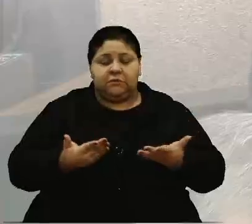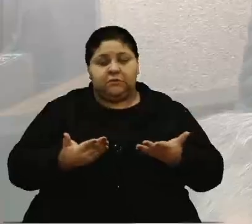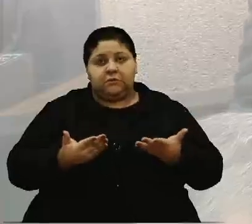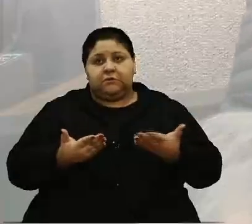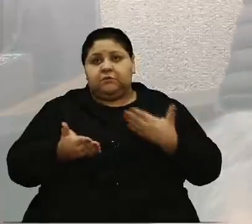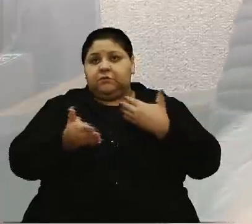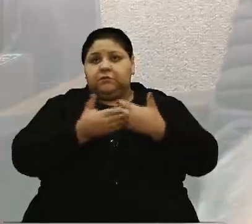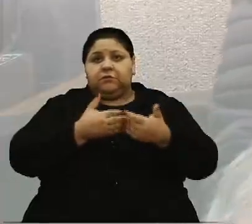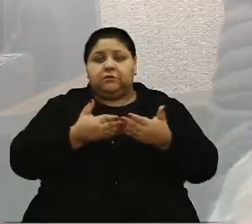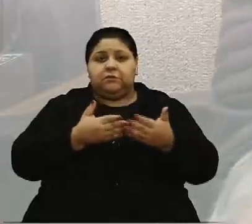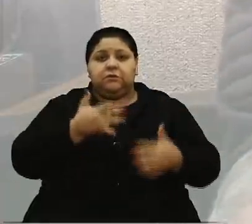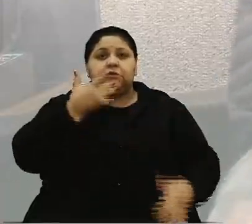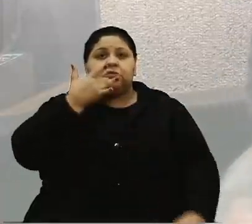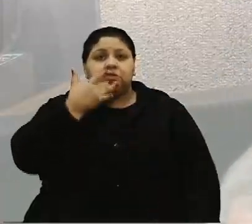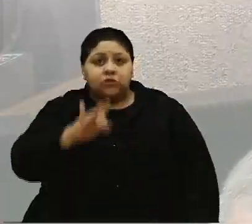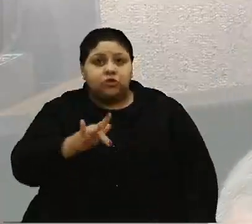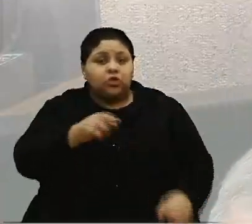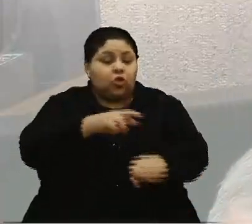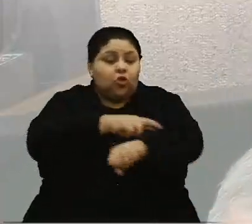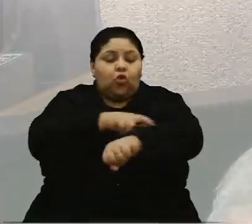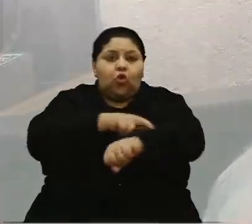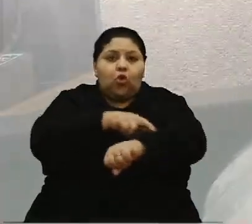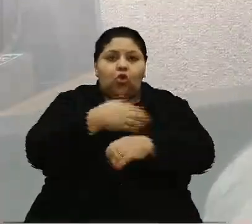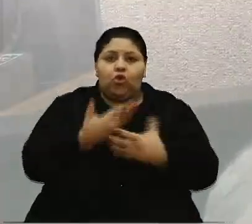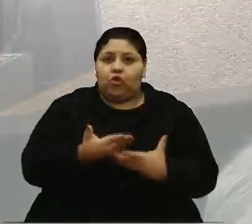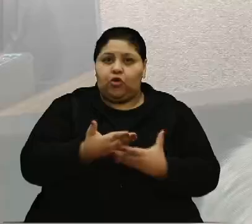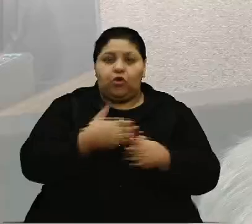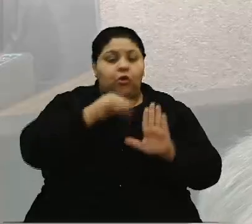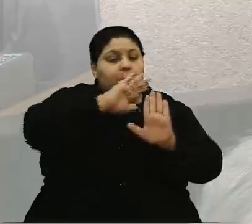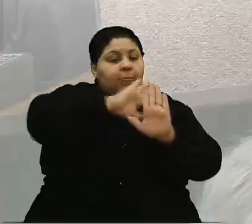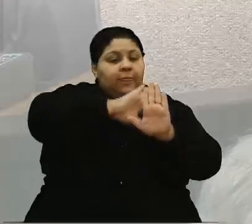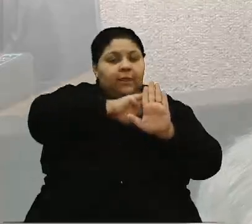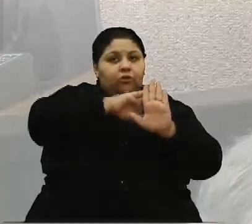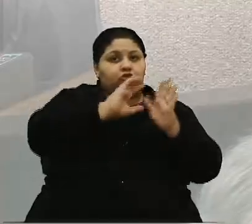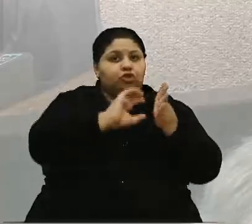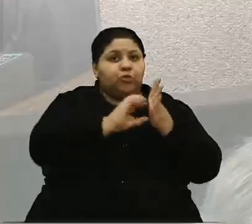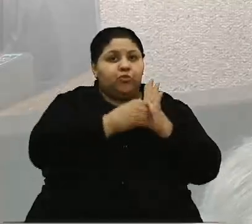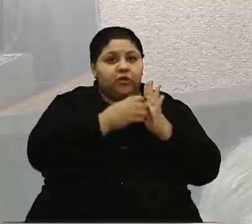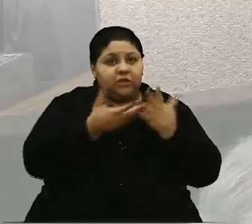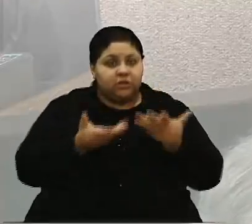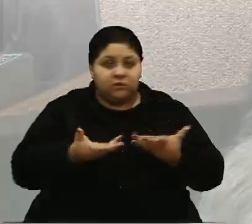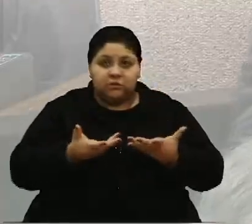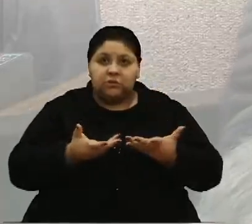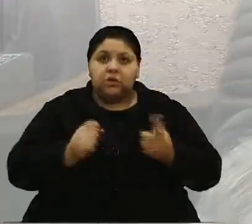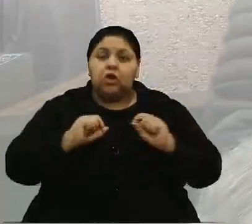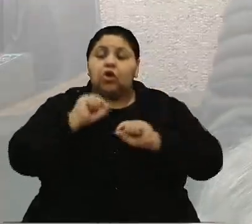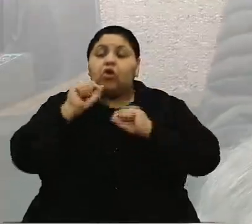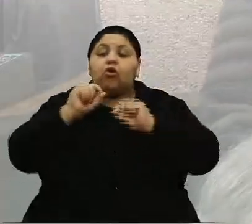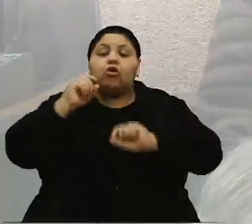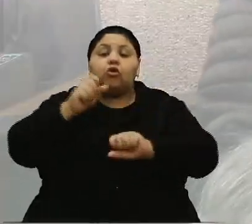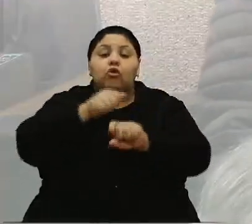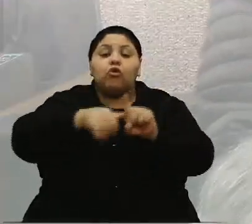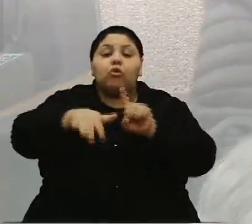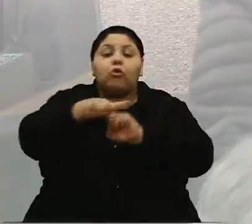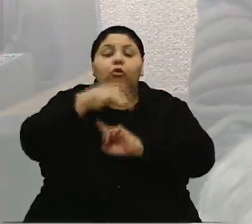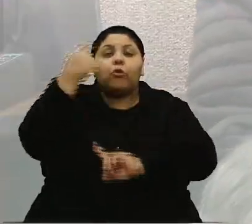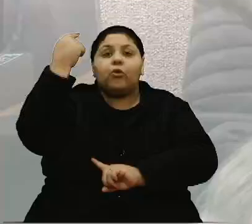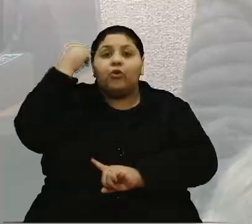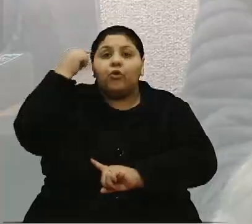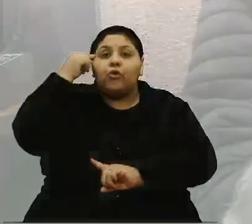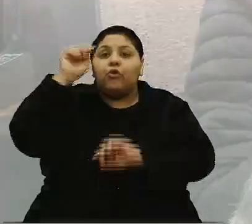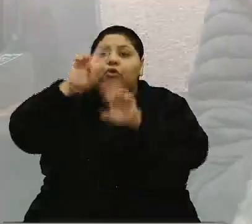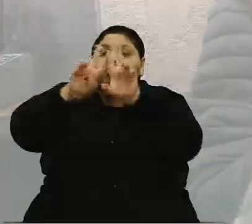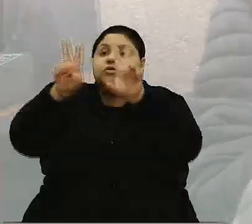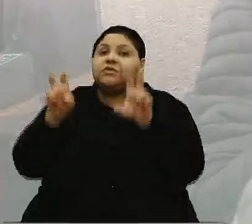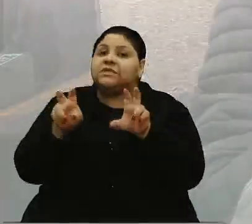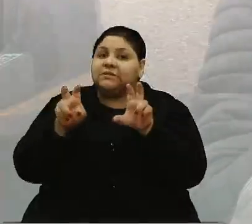de cor, raça, independente de ideologia política, o que a sociedade pensa a respeito